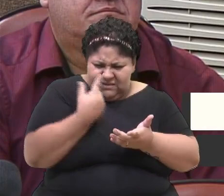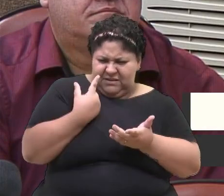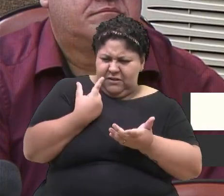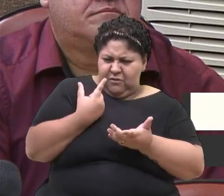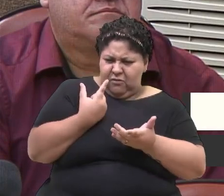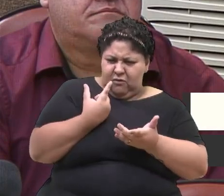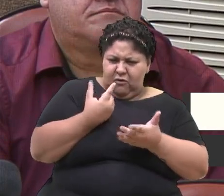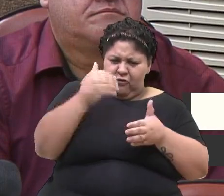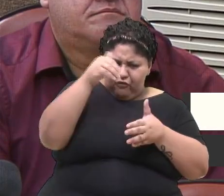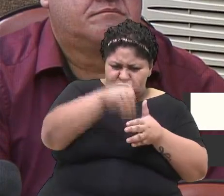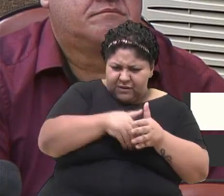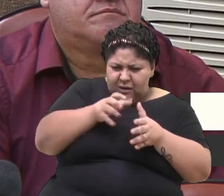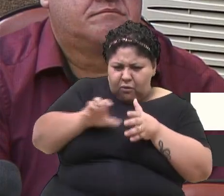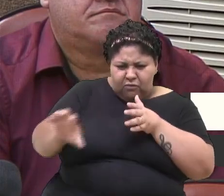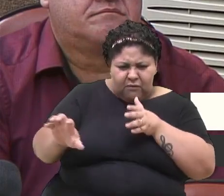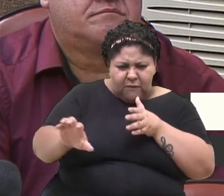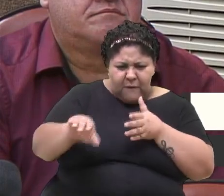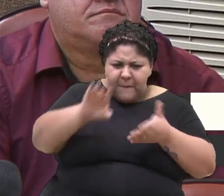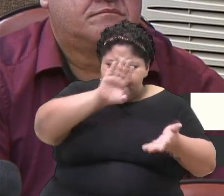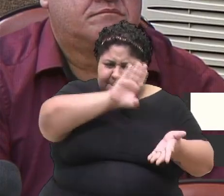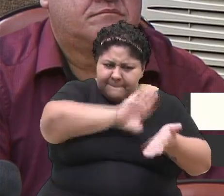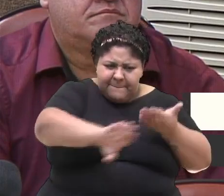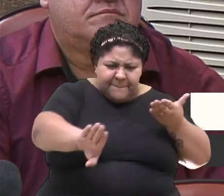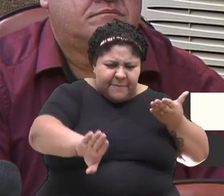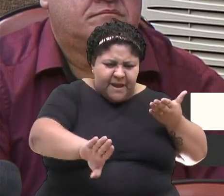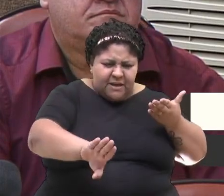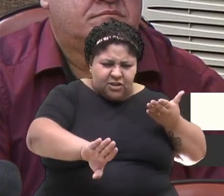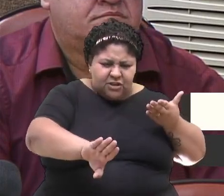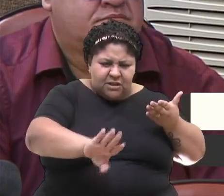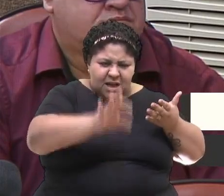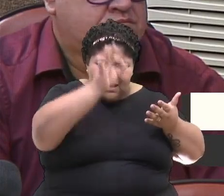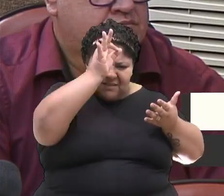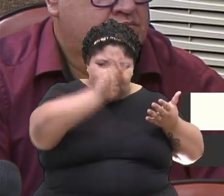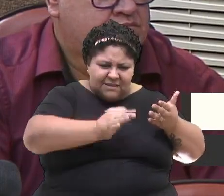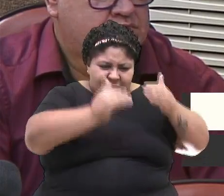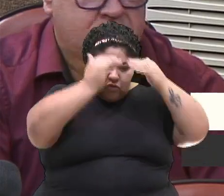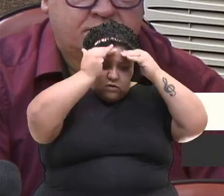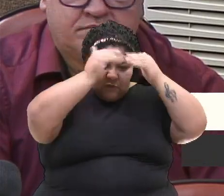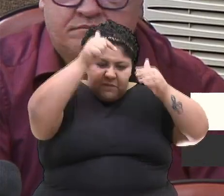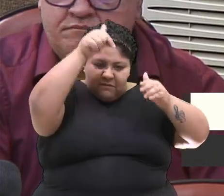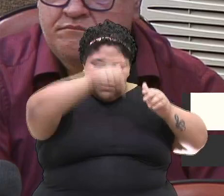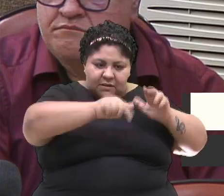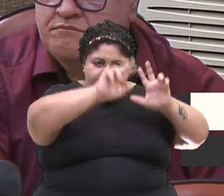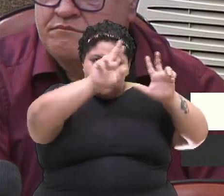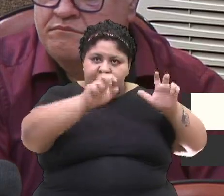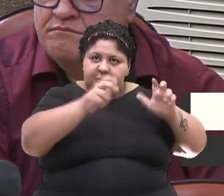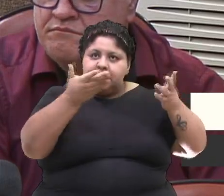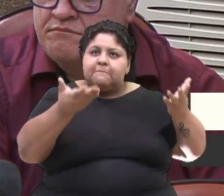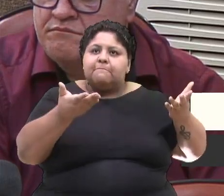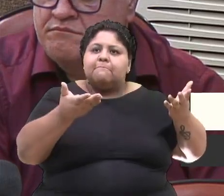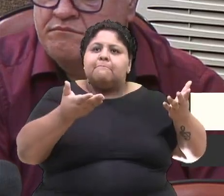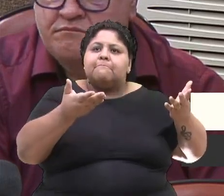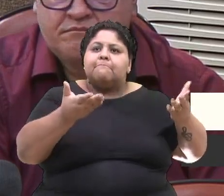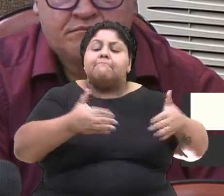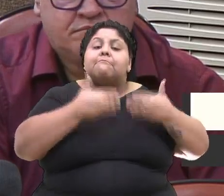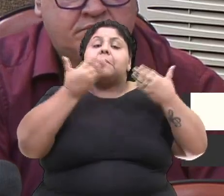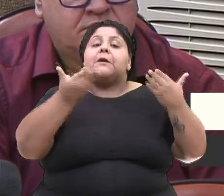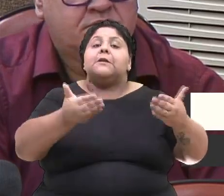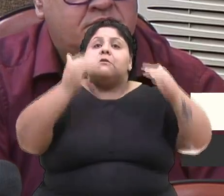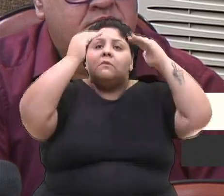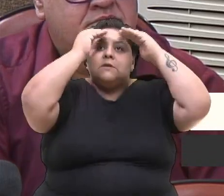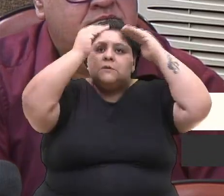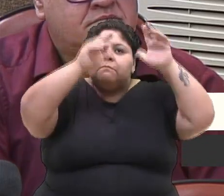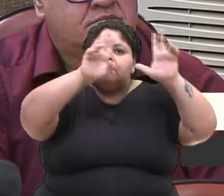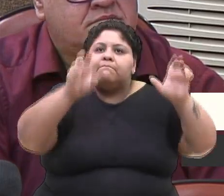totalmente... perde a descredibilidade nesta questão. Onde está a credibilidade? Eu acho que